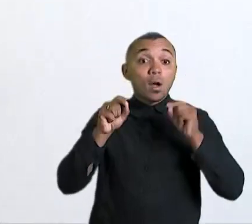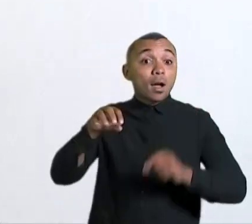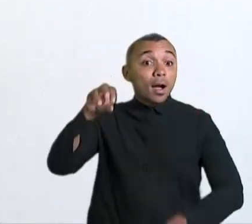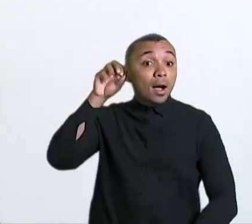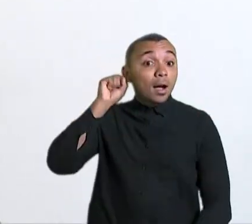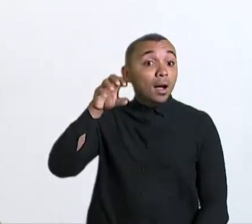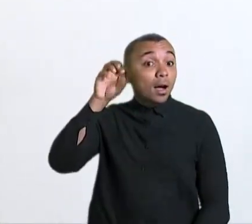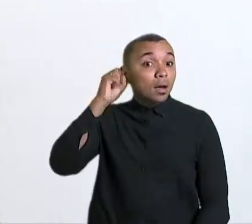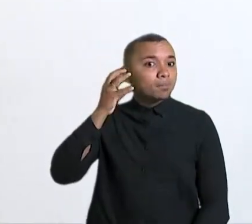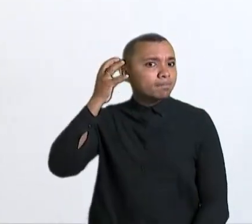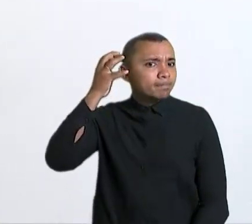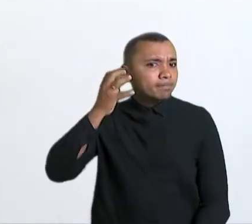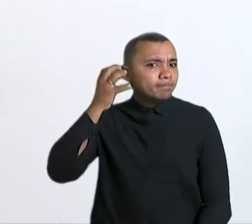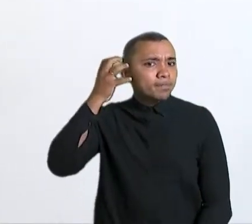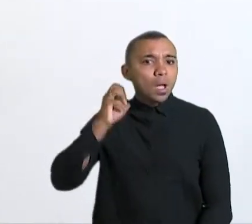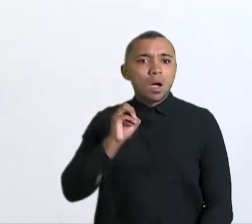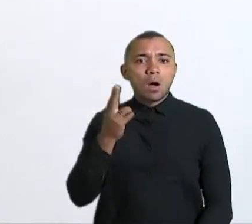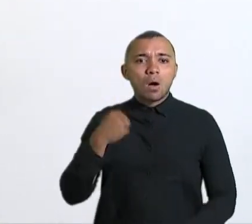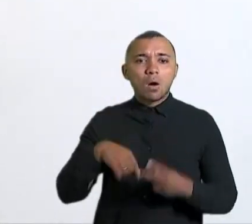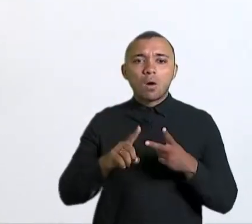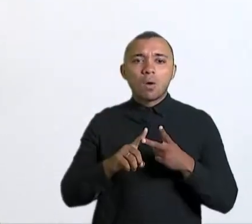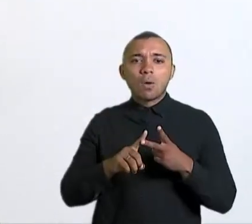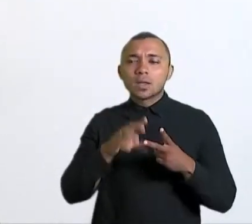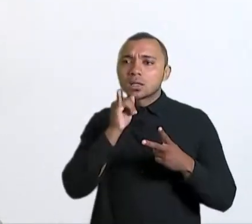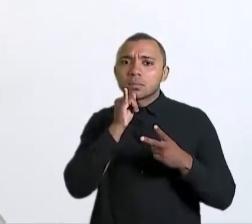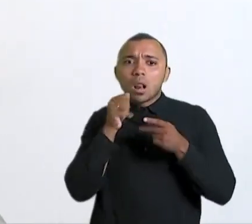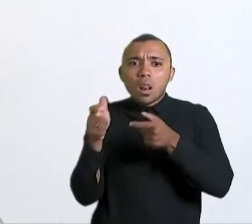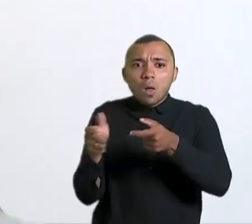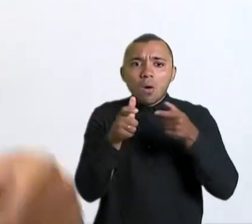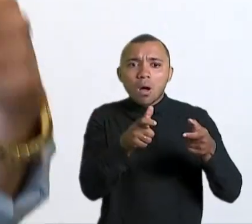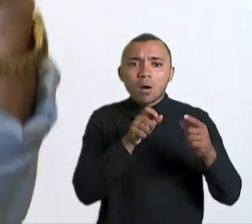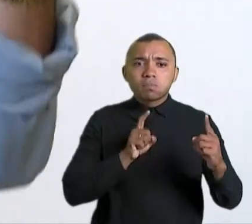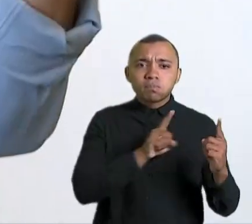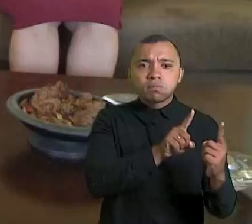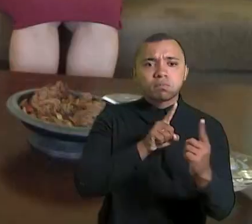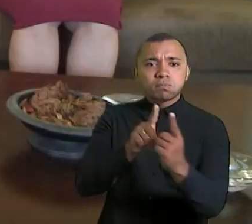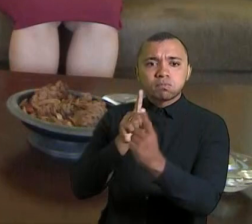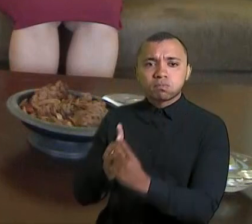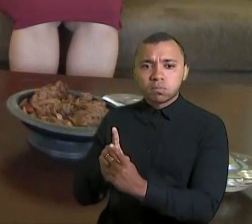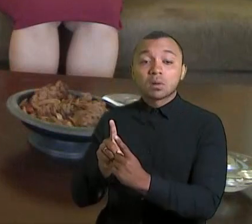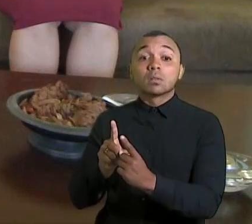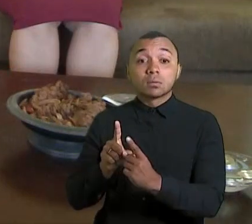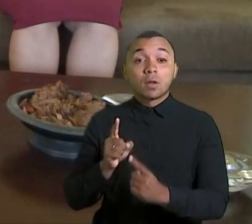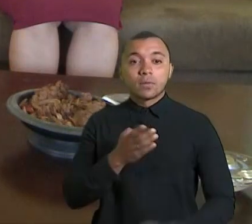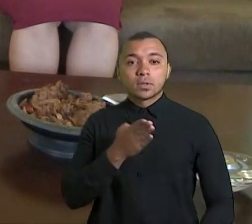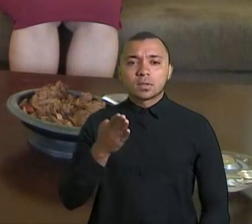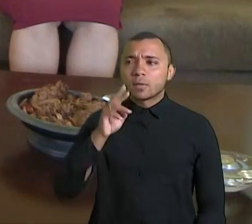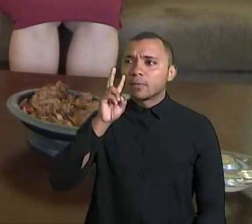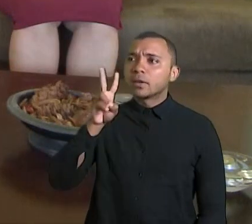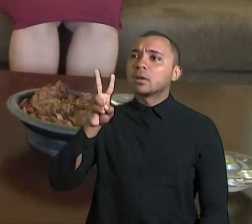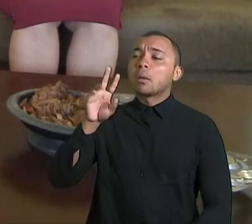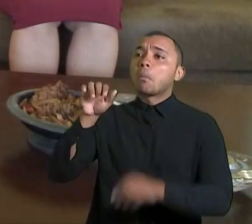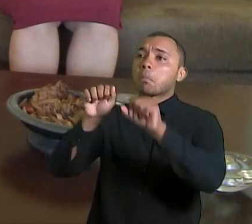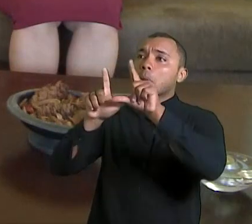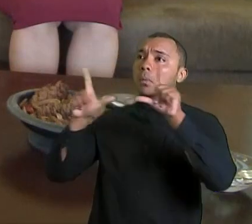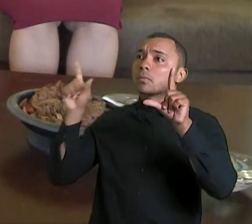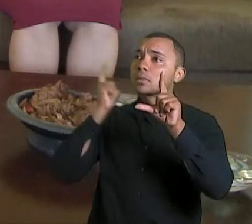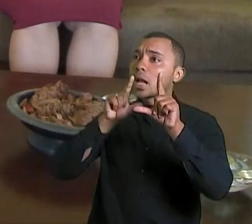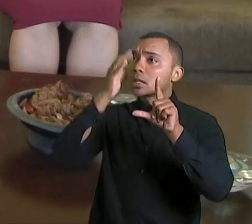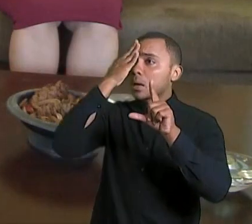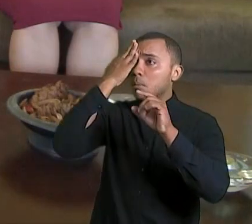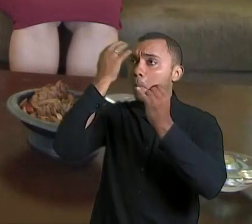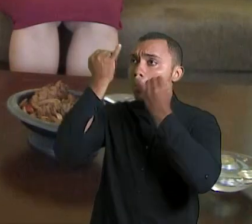a pessoa, a indicação do qual consultório que a pessoa vai se dirigir, como as pessoas que estão olhando para a tela conseguem observar.